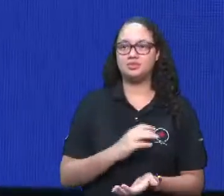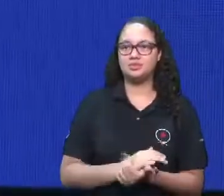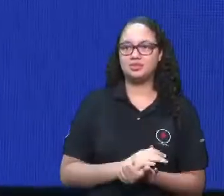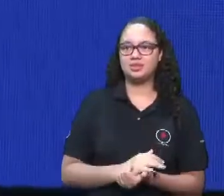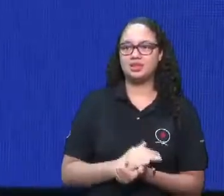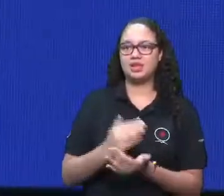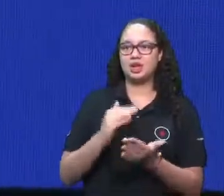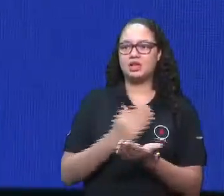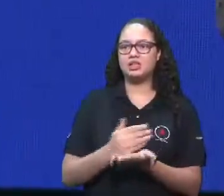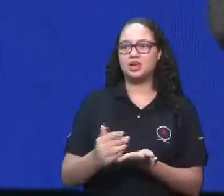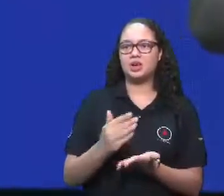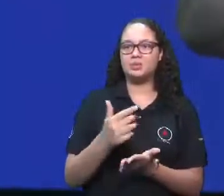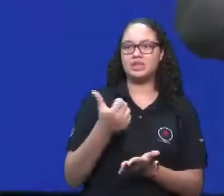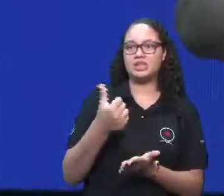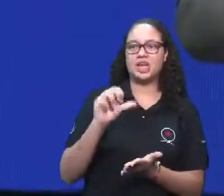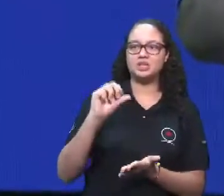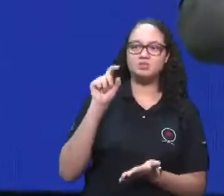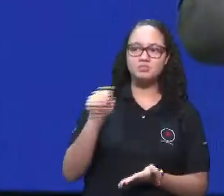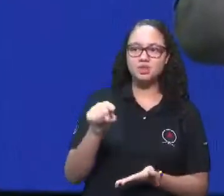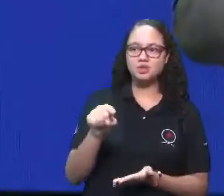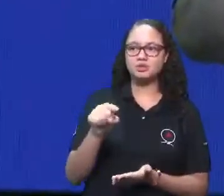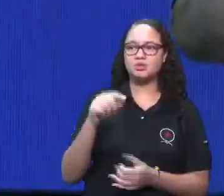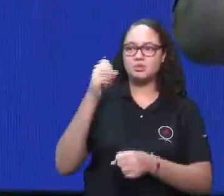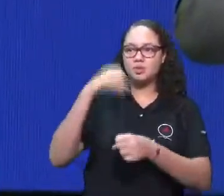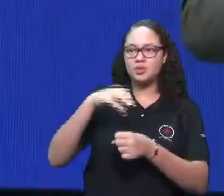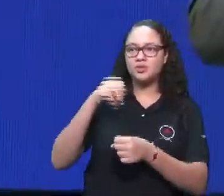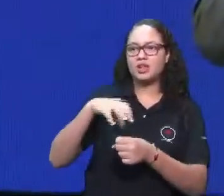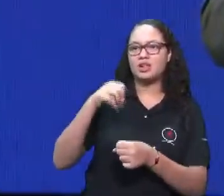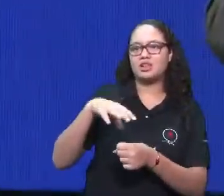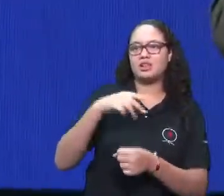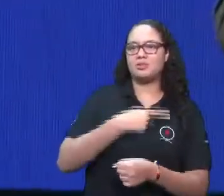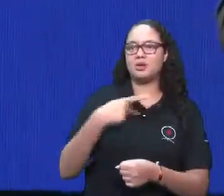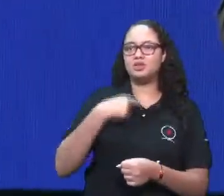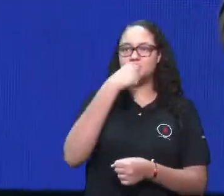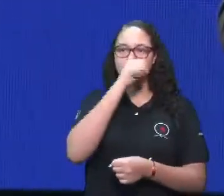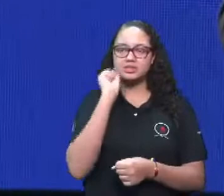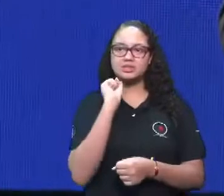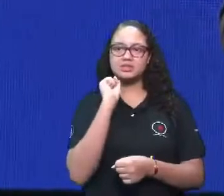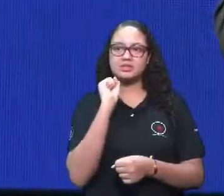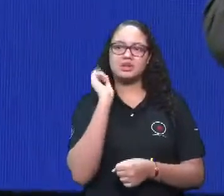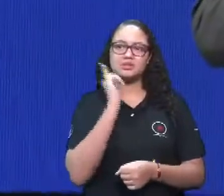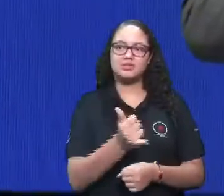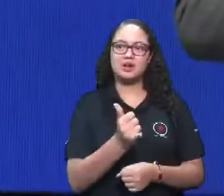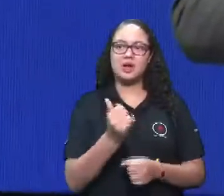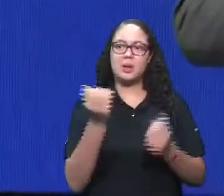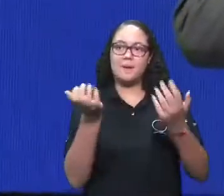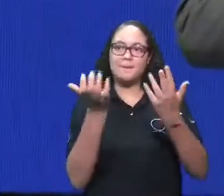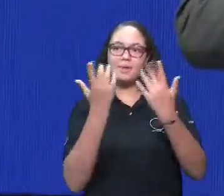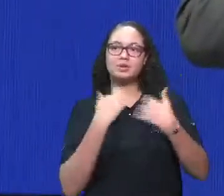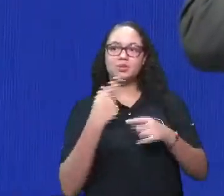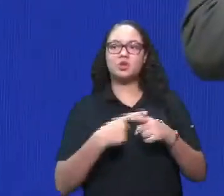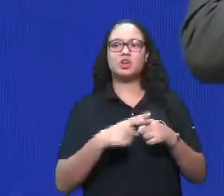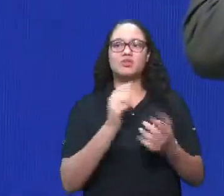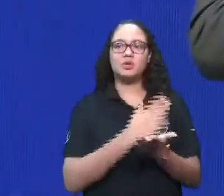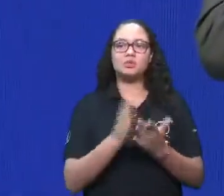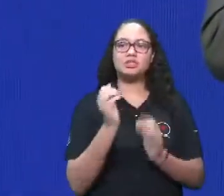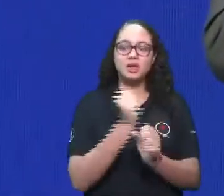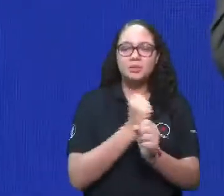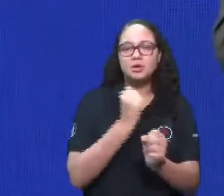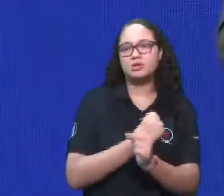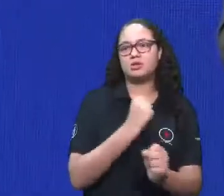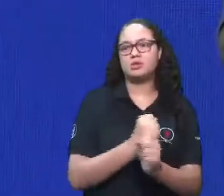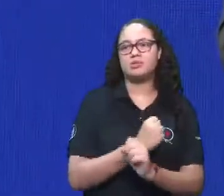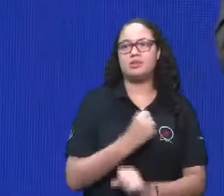e mandei pelo Christian para o pastor Silas. E eu só mandei um recado assim, me abençoa porque eu vou começar uma obra. Eu